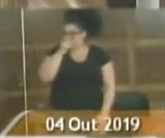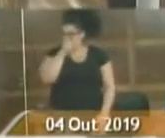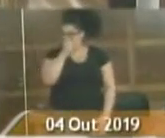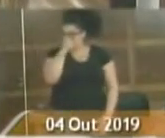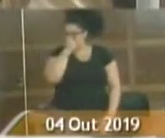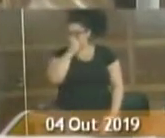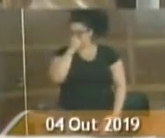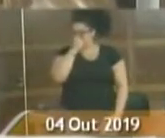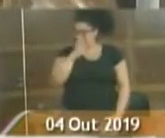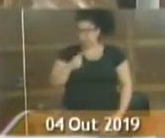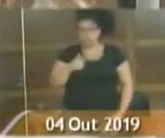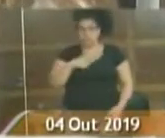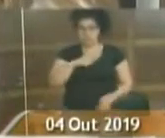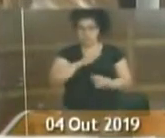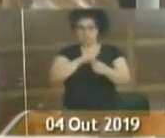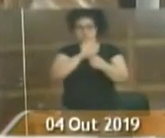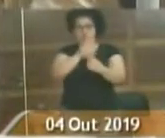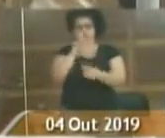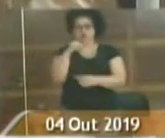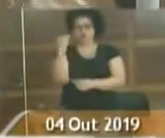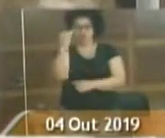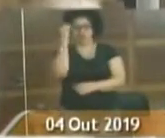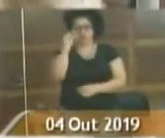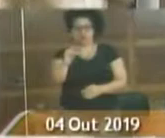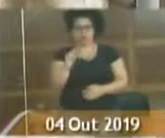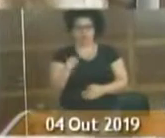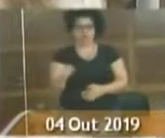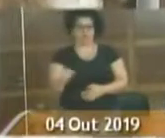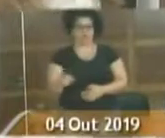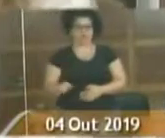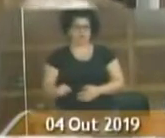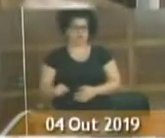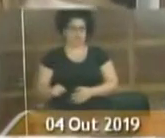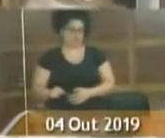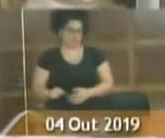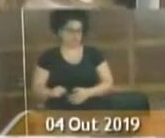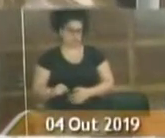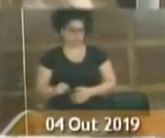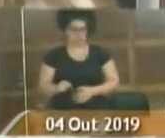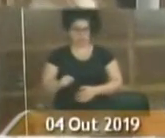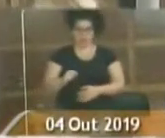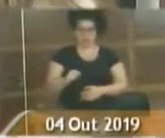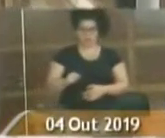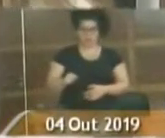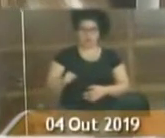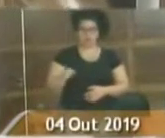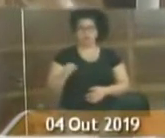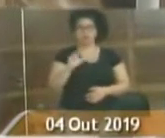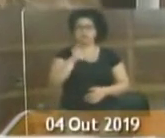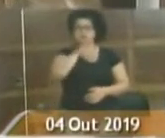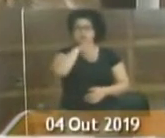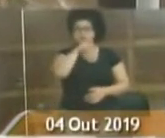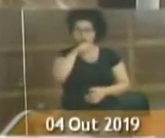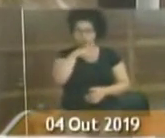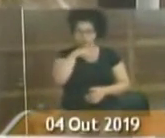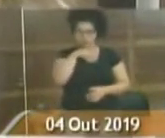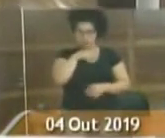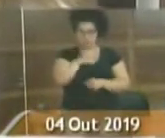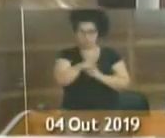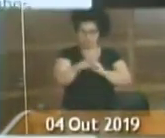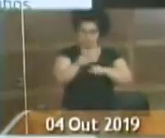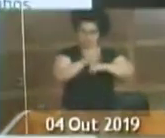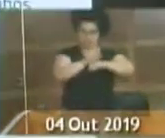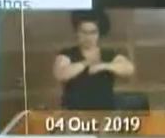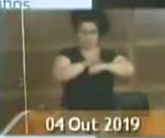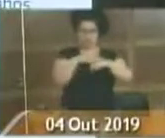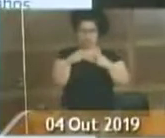que eu botei aqui que é importante também, ó. Que é para vocês fixarem. Animais afetados pela esporotricose